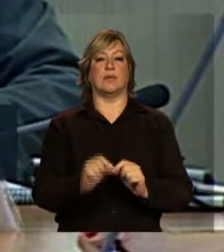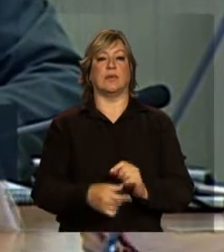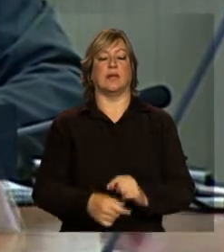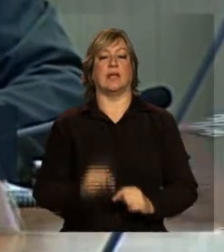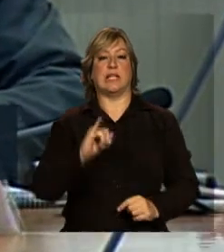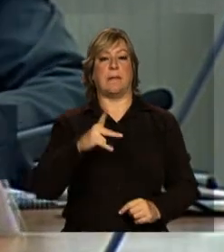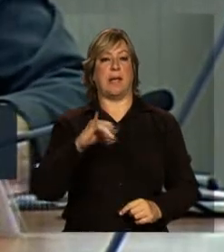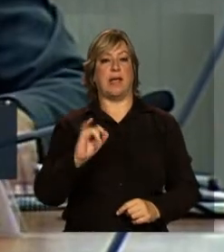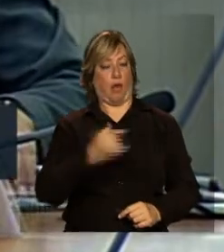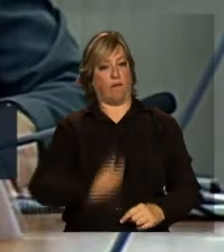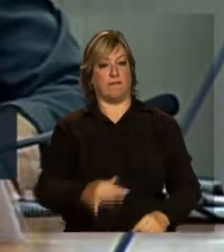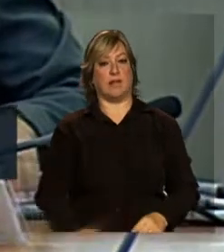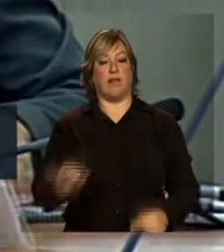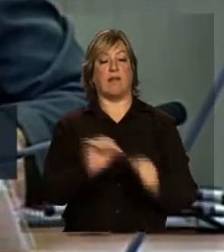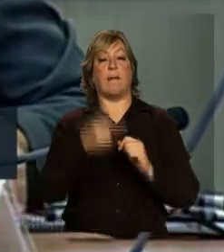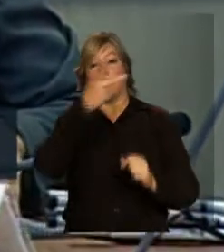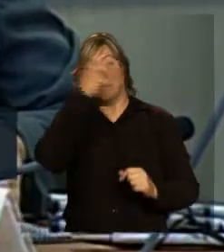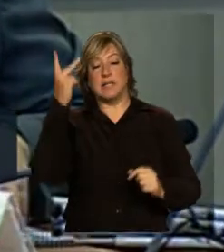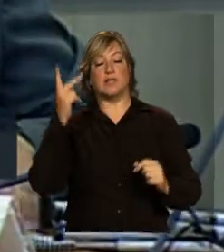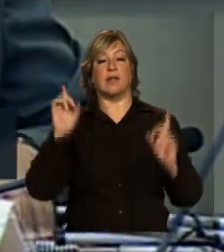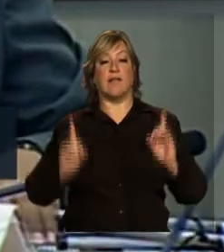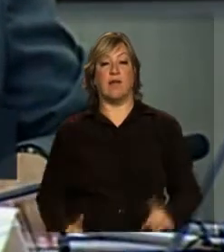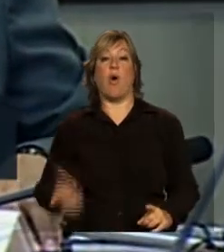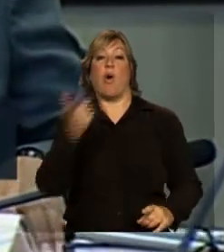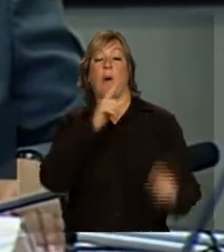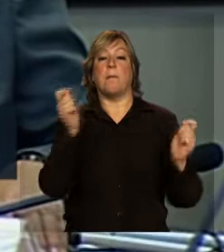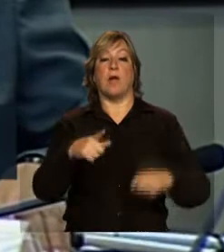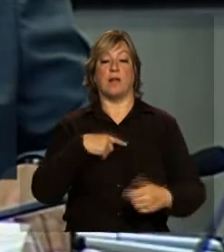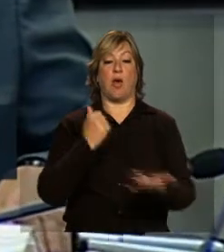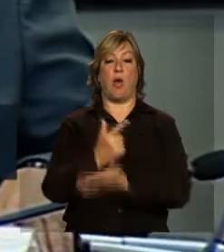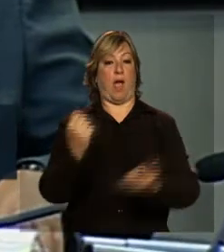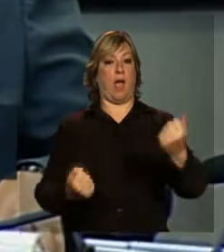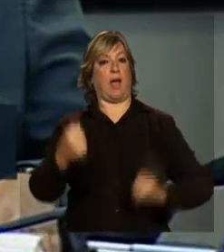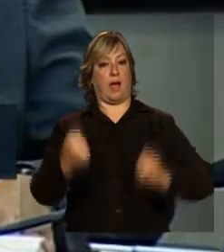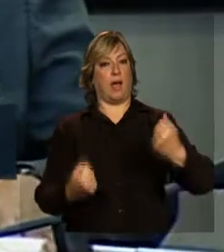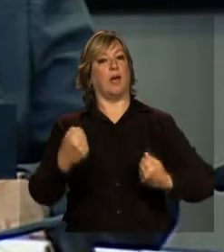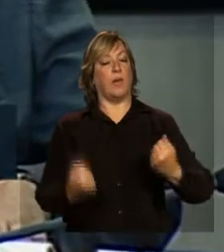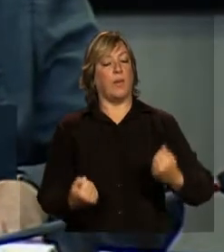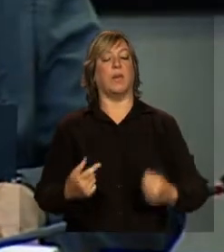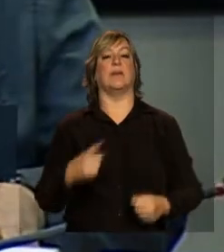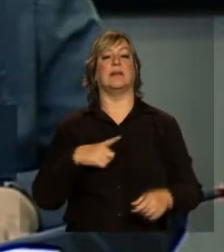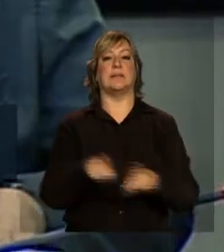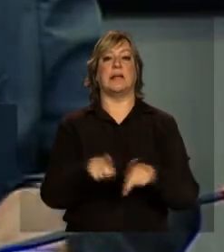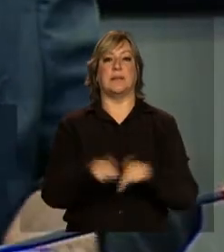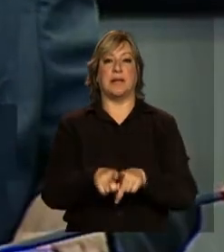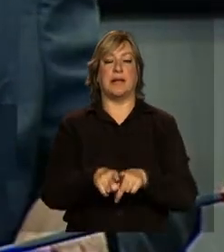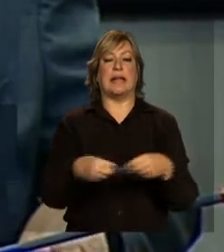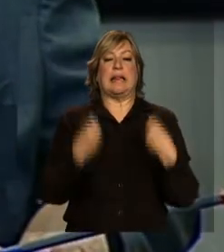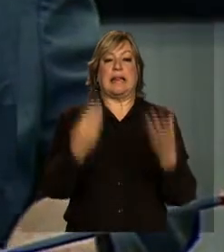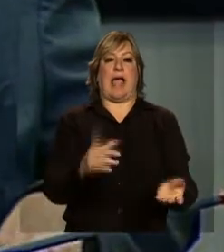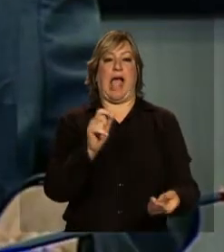IPI, o governo federal, para que as pessoas com deficiência pudessem ter um veículo automotor que pudesse garantir